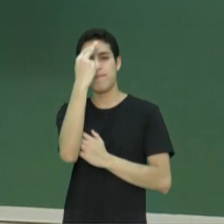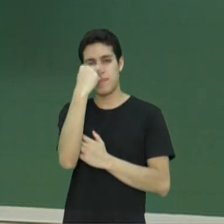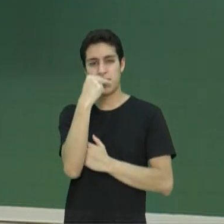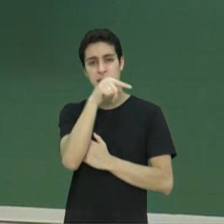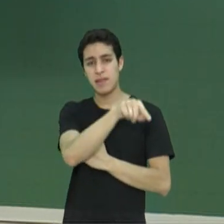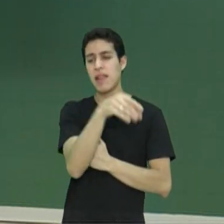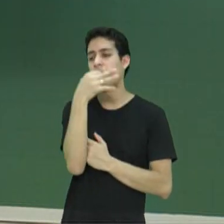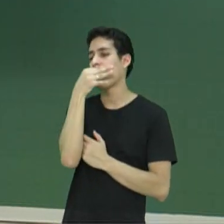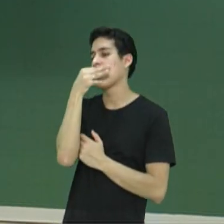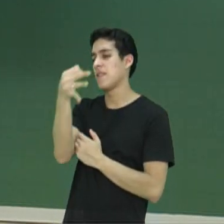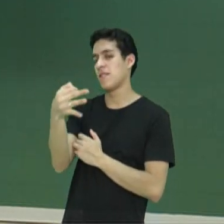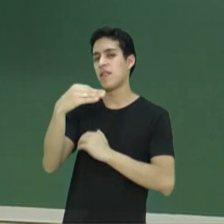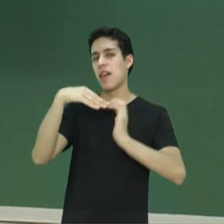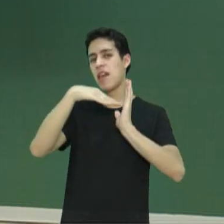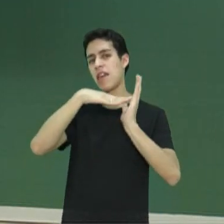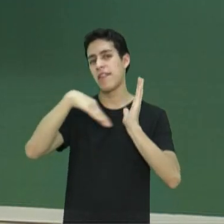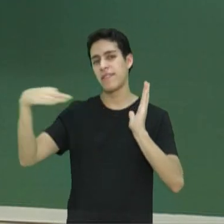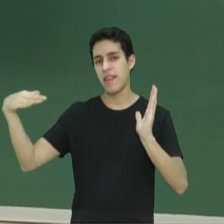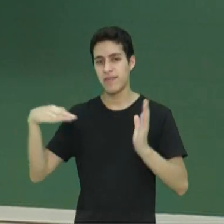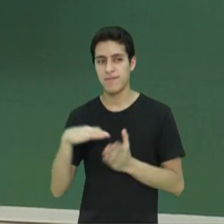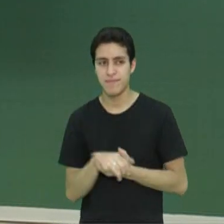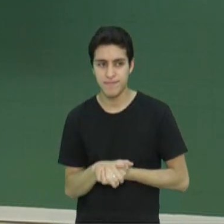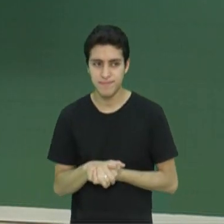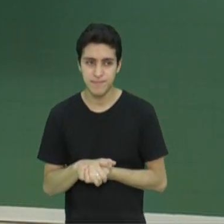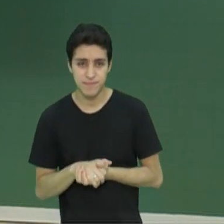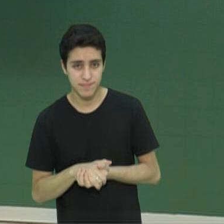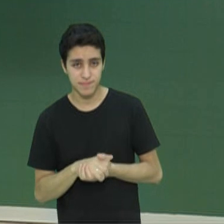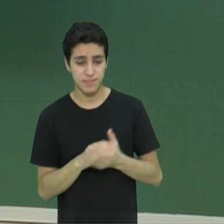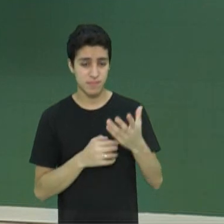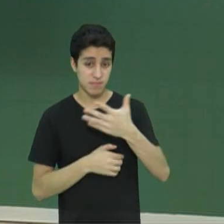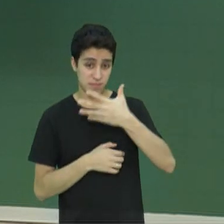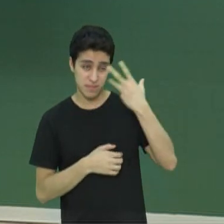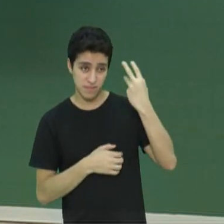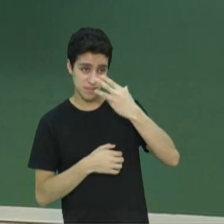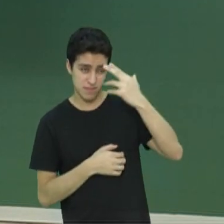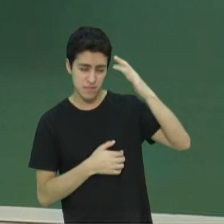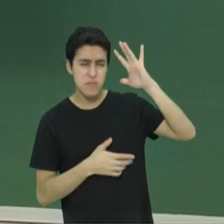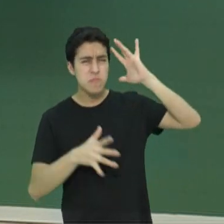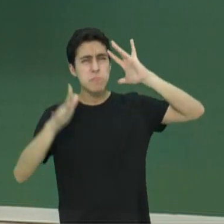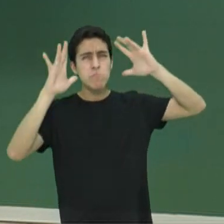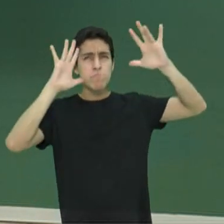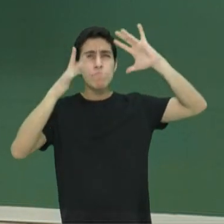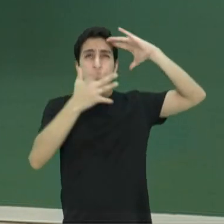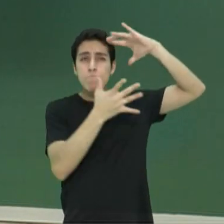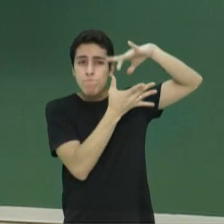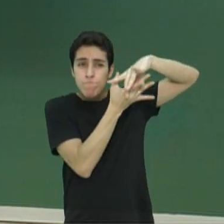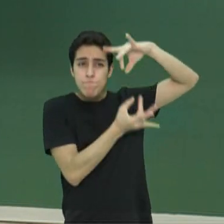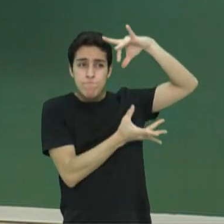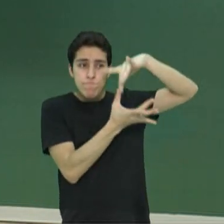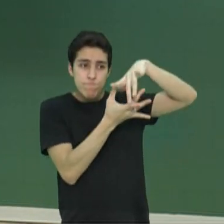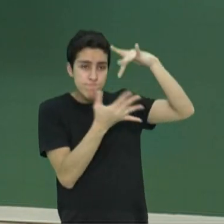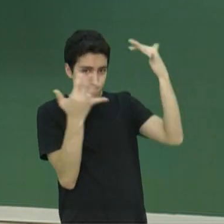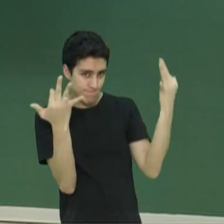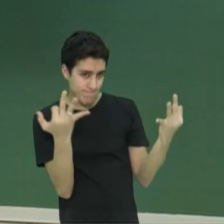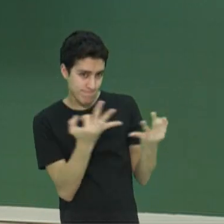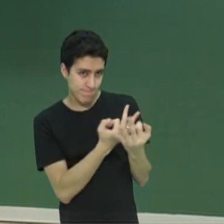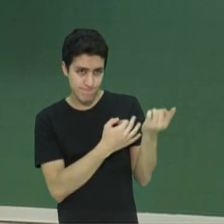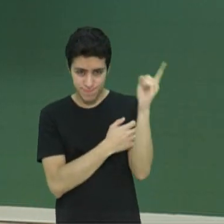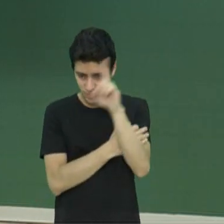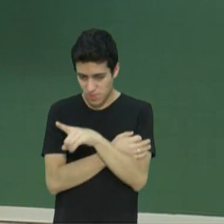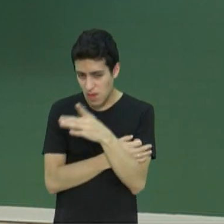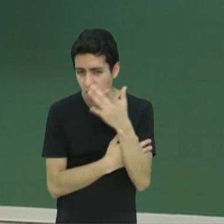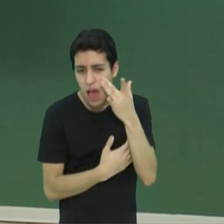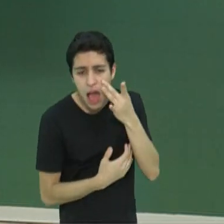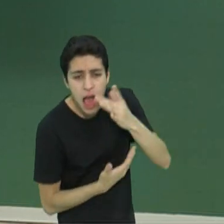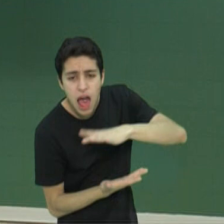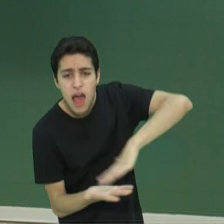crítica estética, que é o quê? O gato do mundo inteligível, do mundo das ideias, perfeito, mutável, o gato